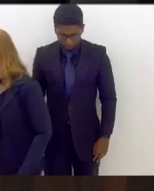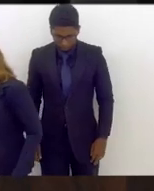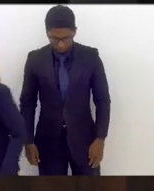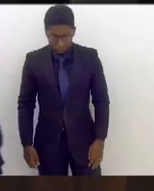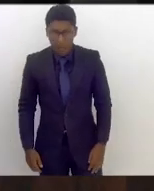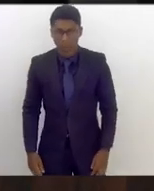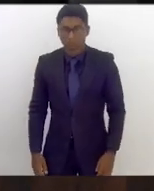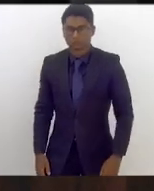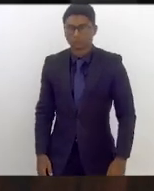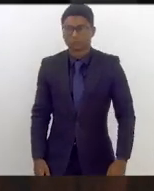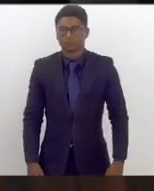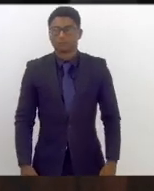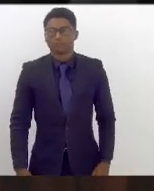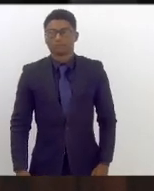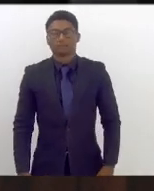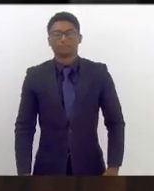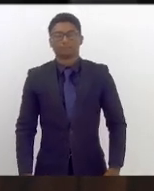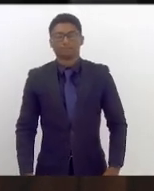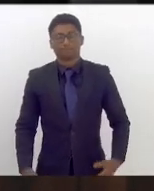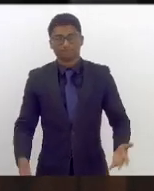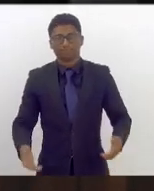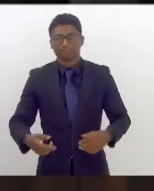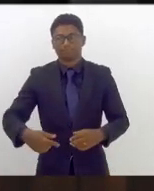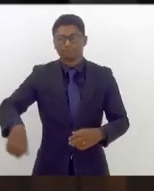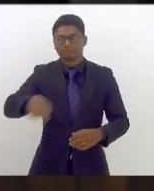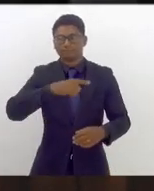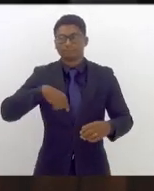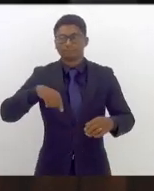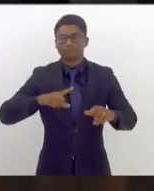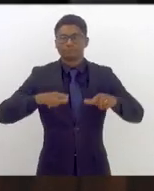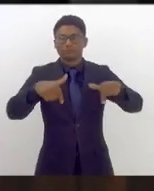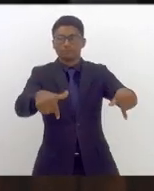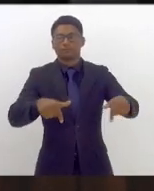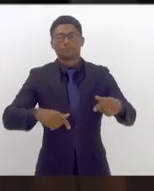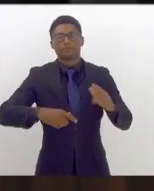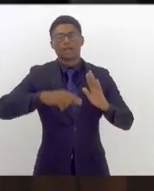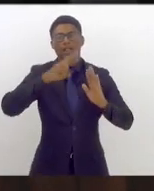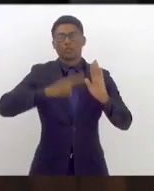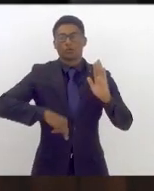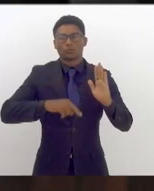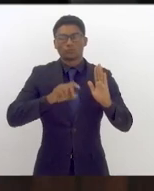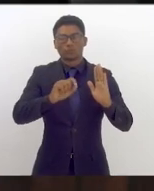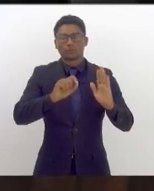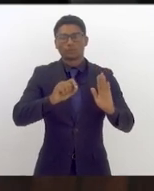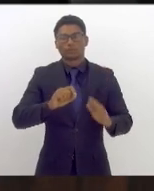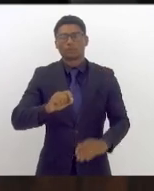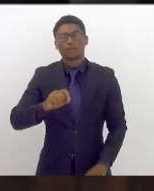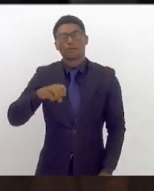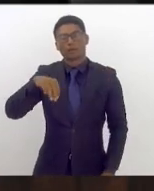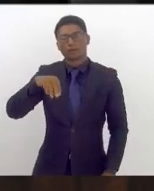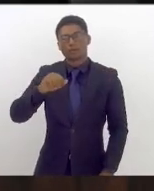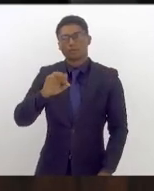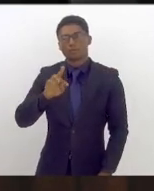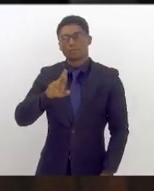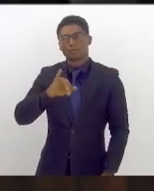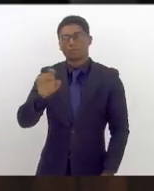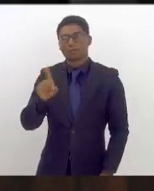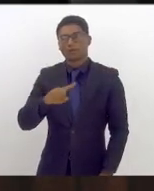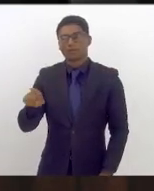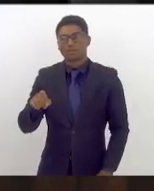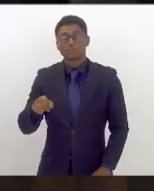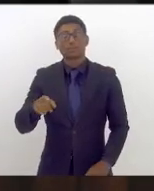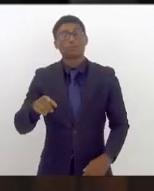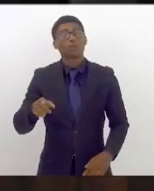que nós vamos fazer um ato aqui que a entrega do relatório da Matriz sobre produto um um relatório que